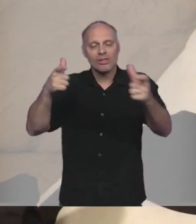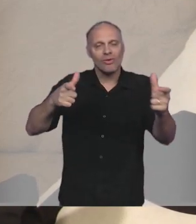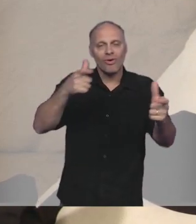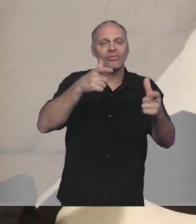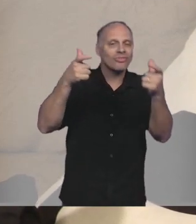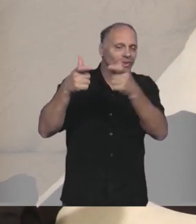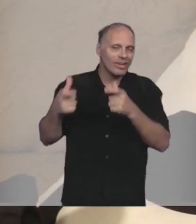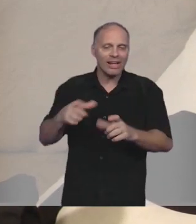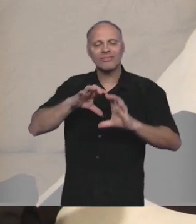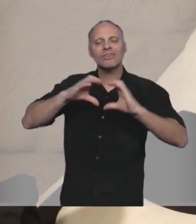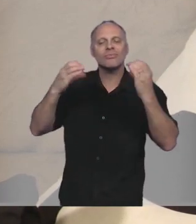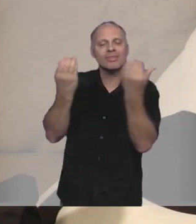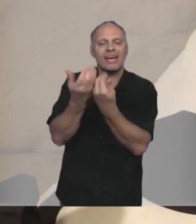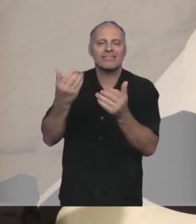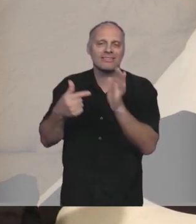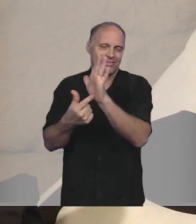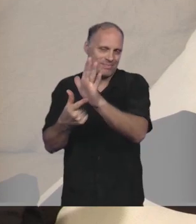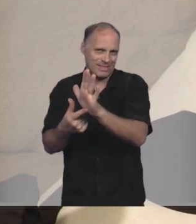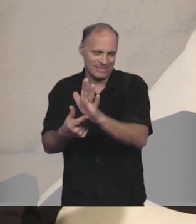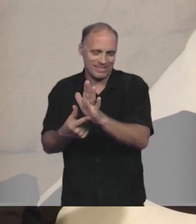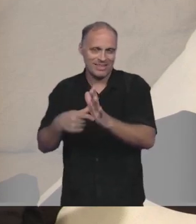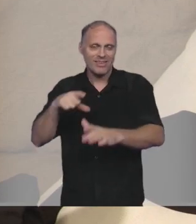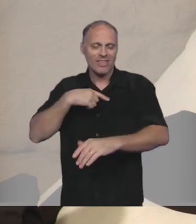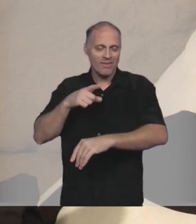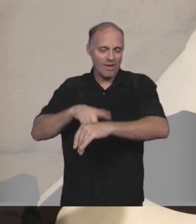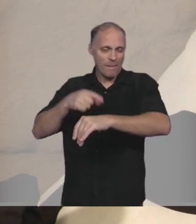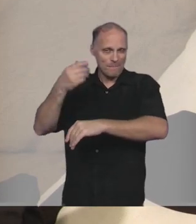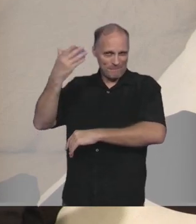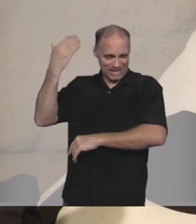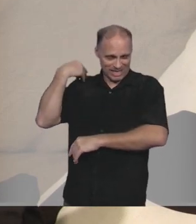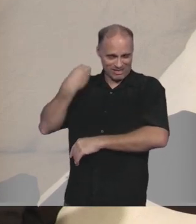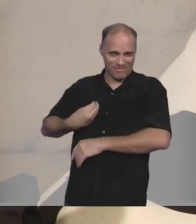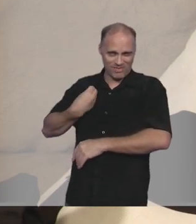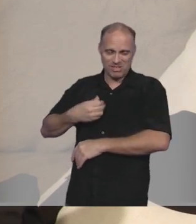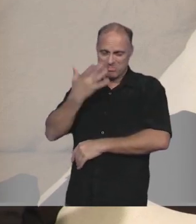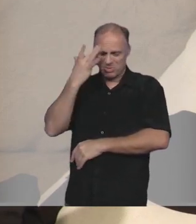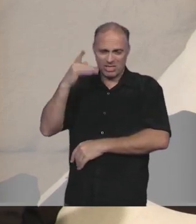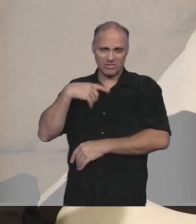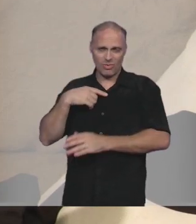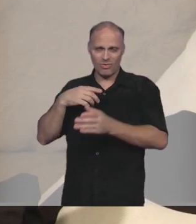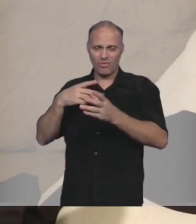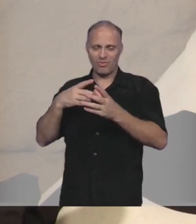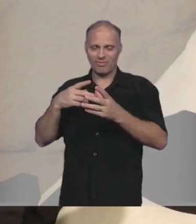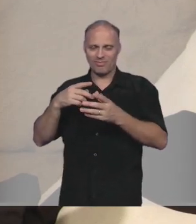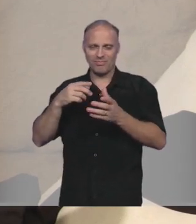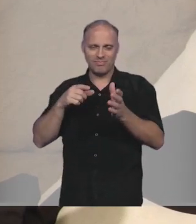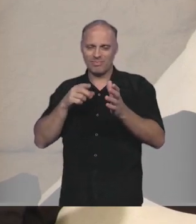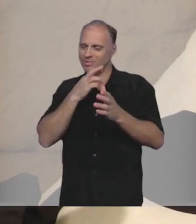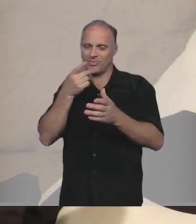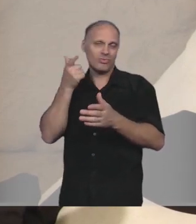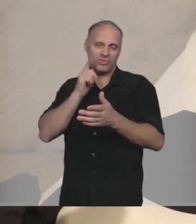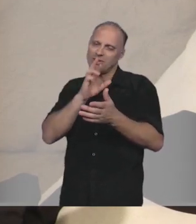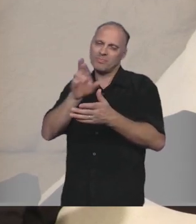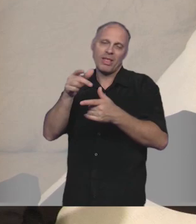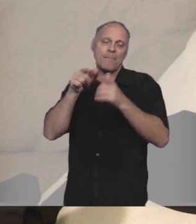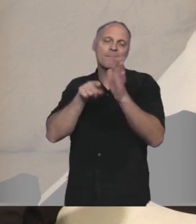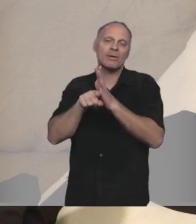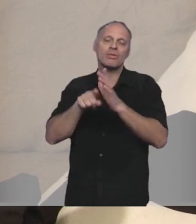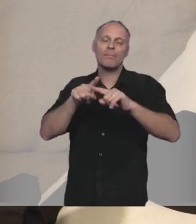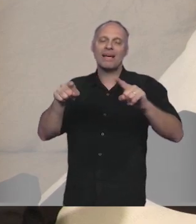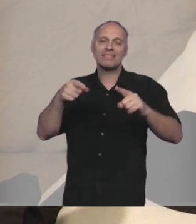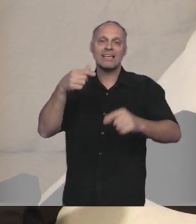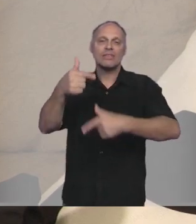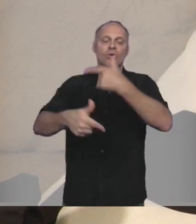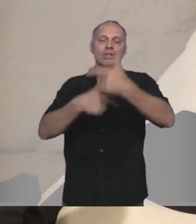transita, né? Então eu tive uma época da minha vida, não sei se eu estou fugindo da pergunta, em que, por